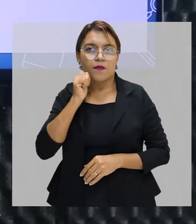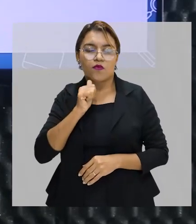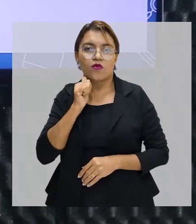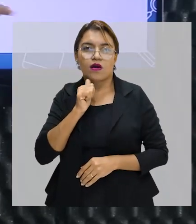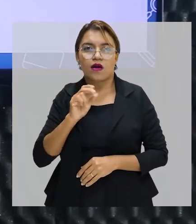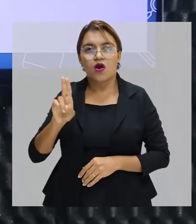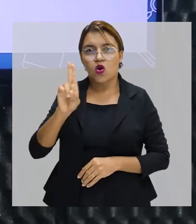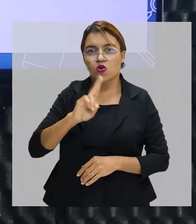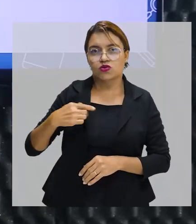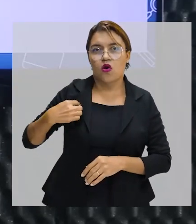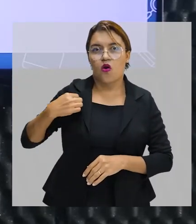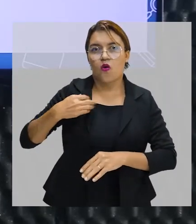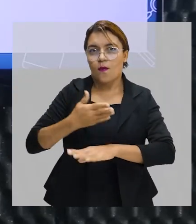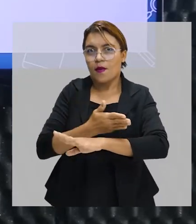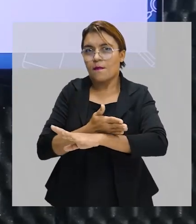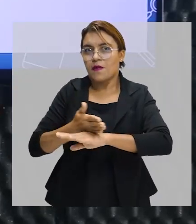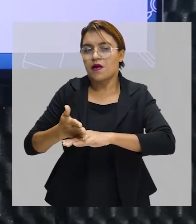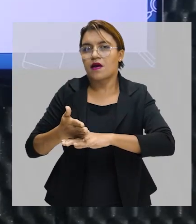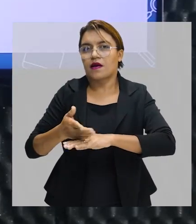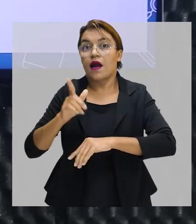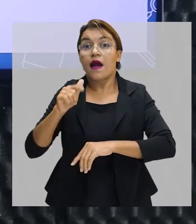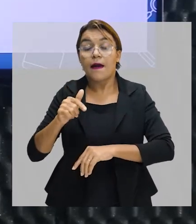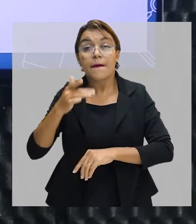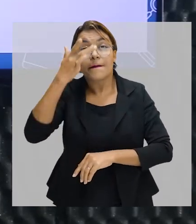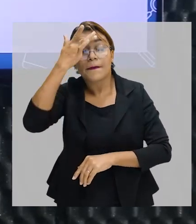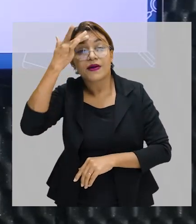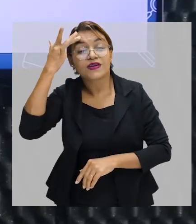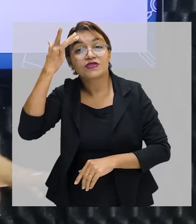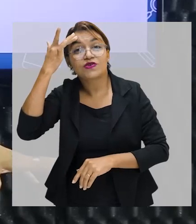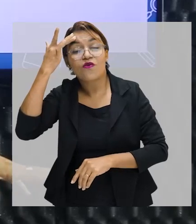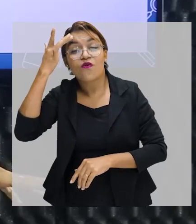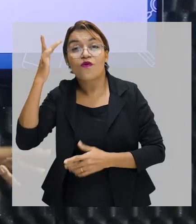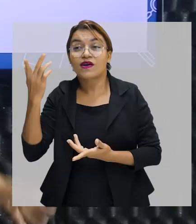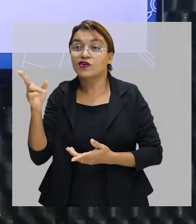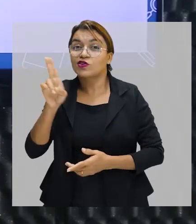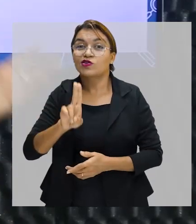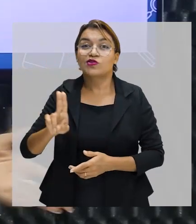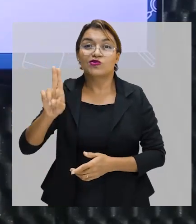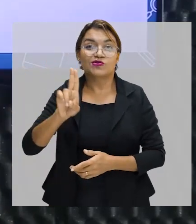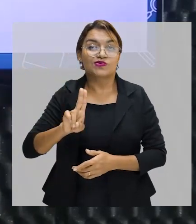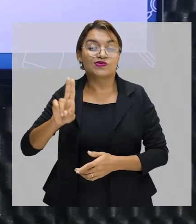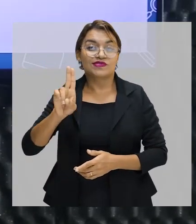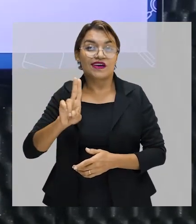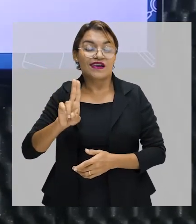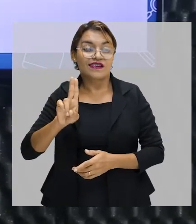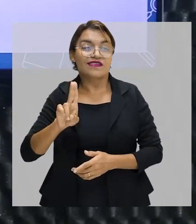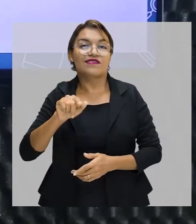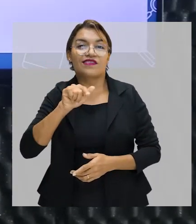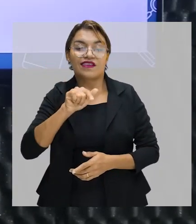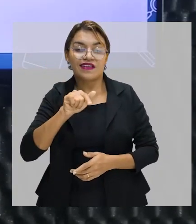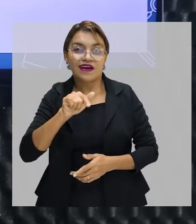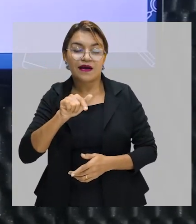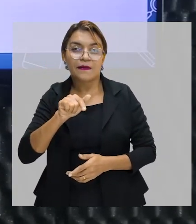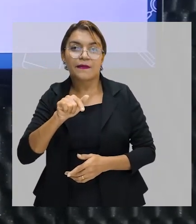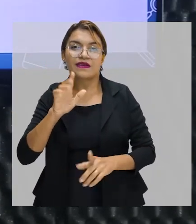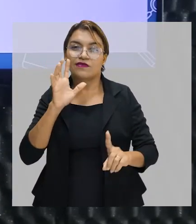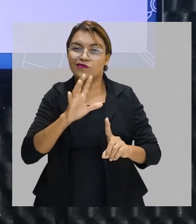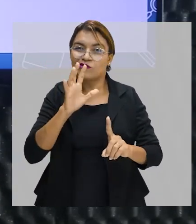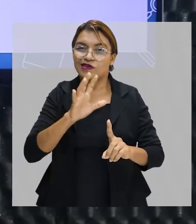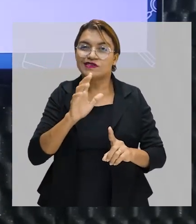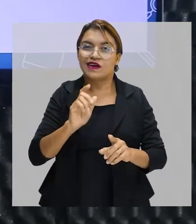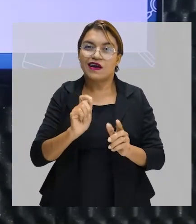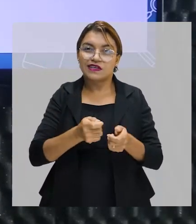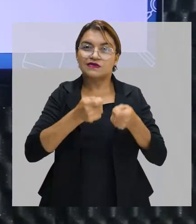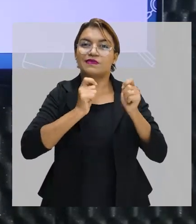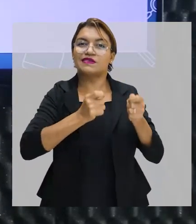branco. Só que aquilo não era verdade. Eram pessoas que faziam isso para assustar os pescadores e ficar com a encomenda. Eu falei das 7? Eu não sei. Eu sei que eu falei